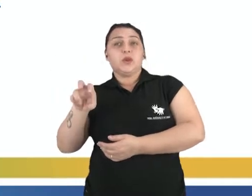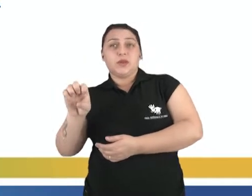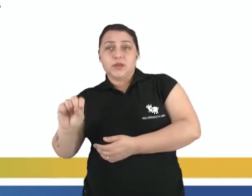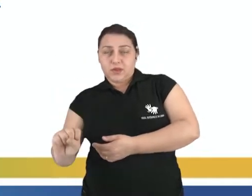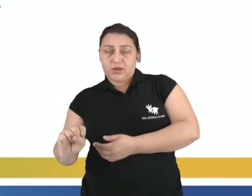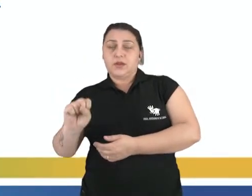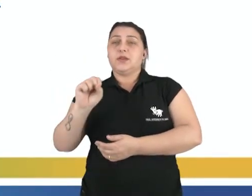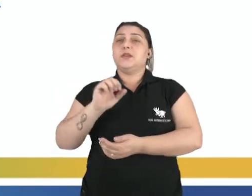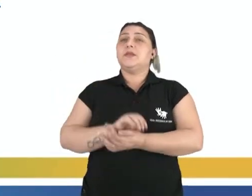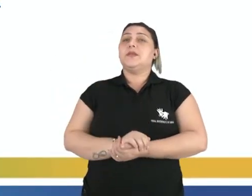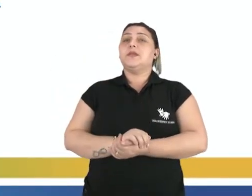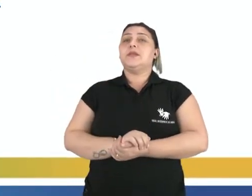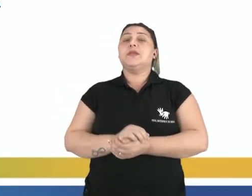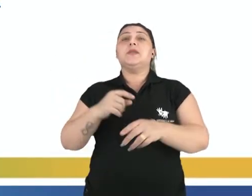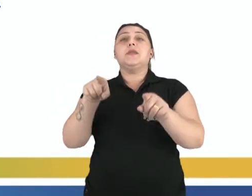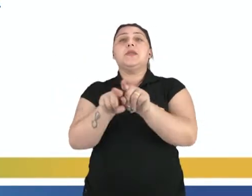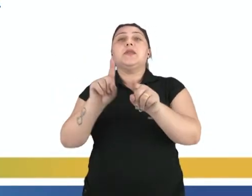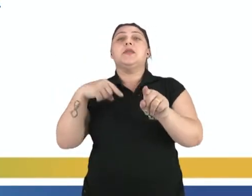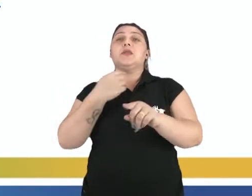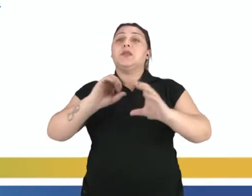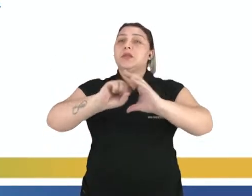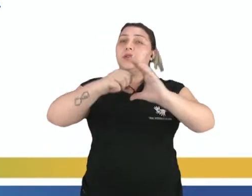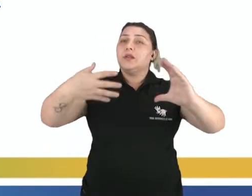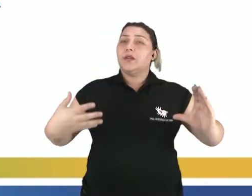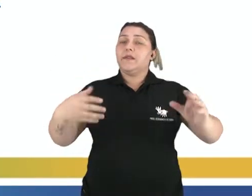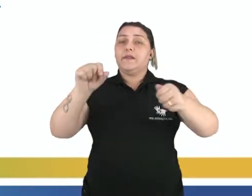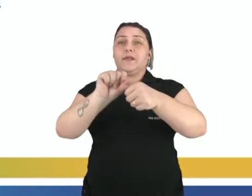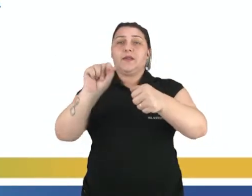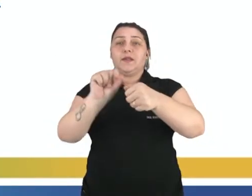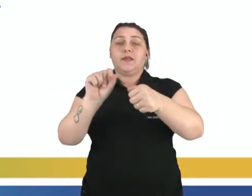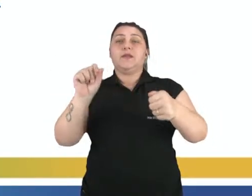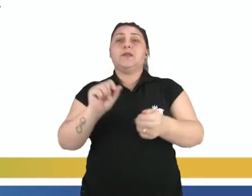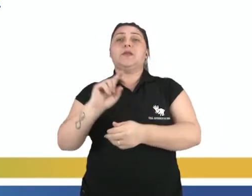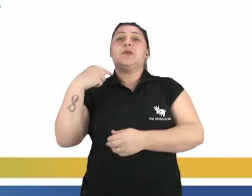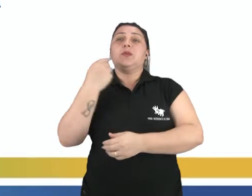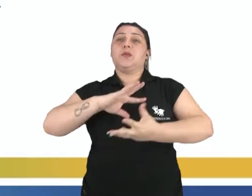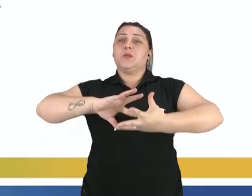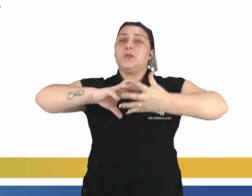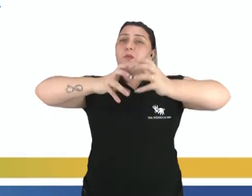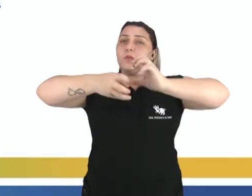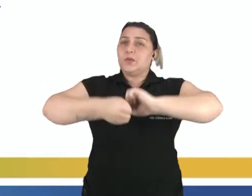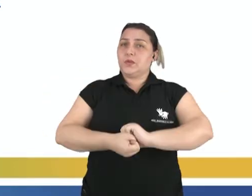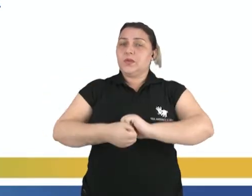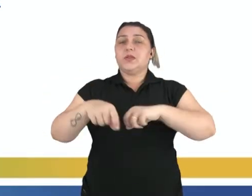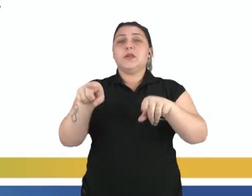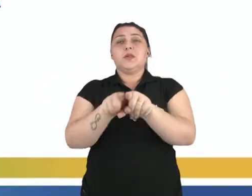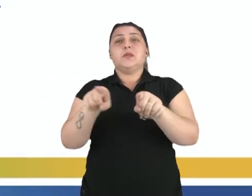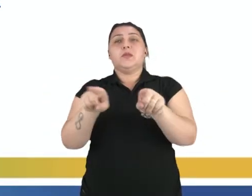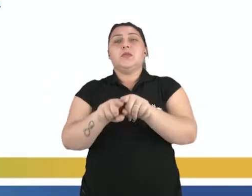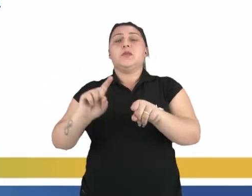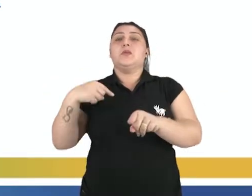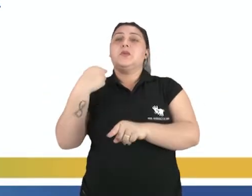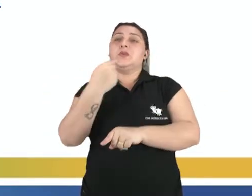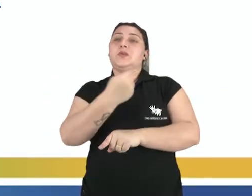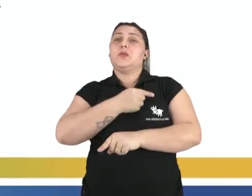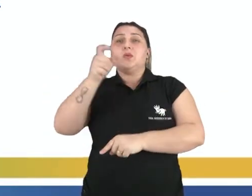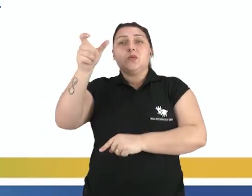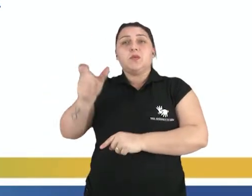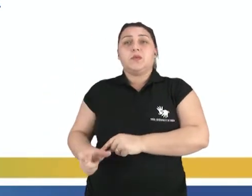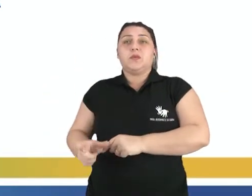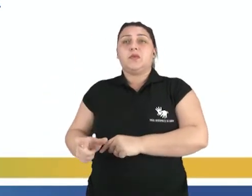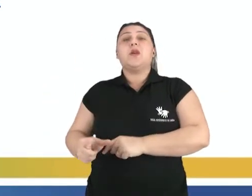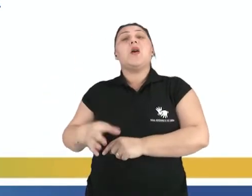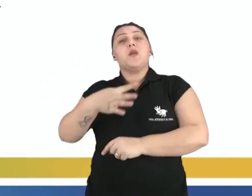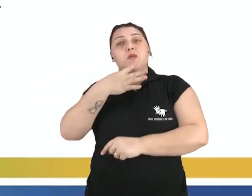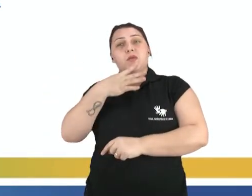E assim formam as nossas características, formam o nosso metabolismo e formam nós como os seres humanos como